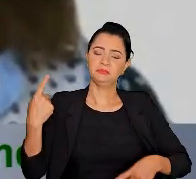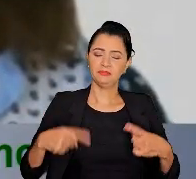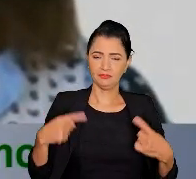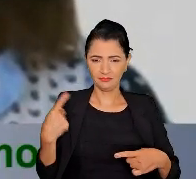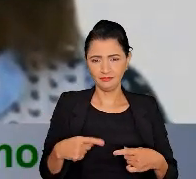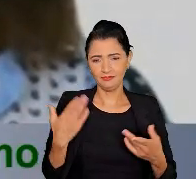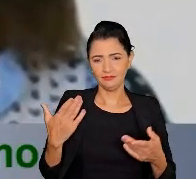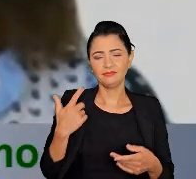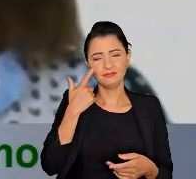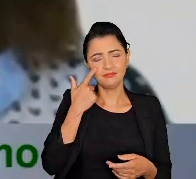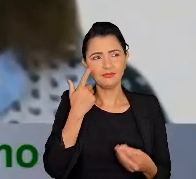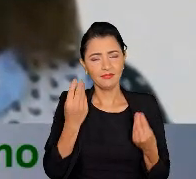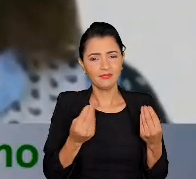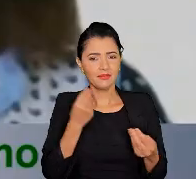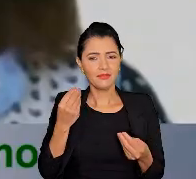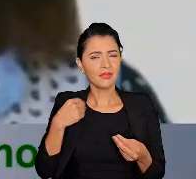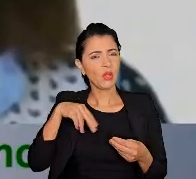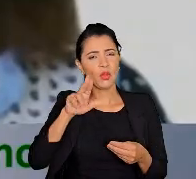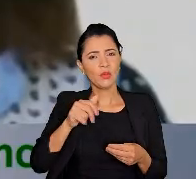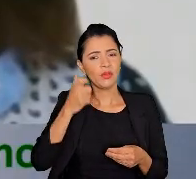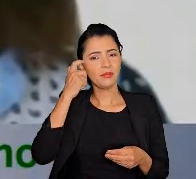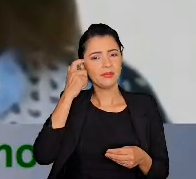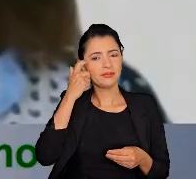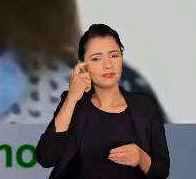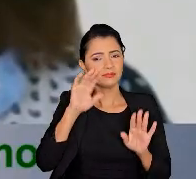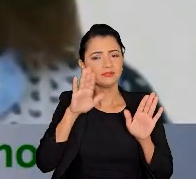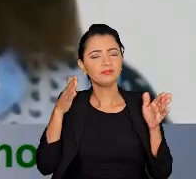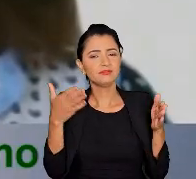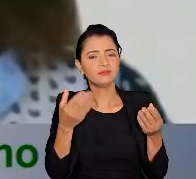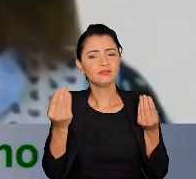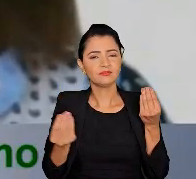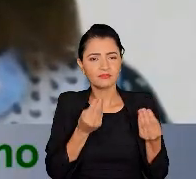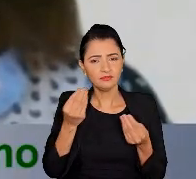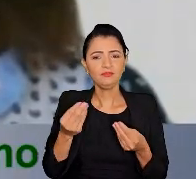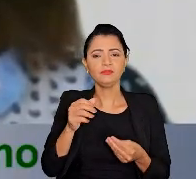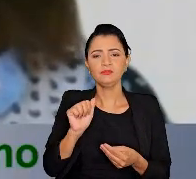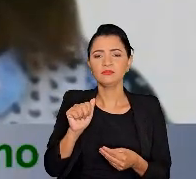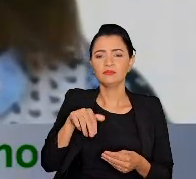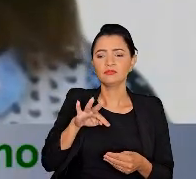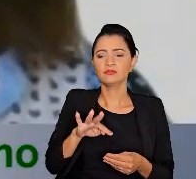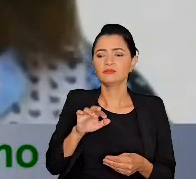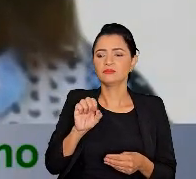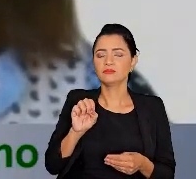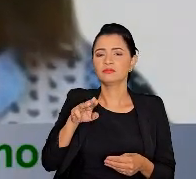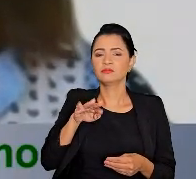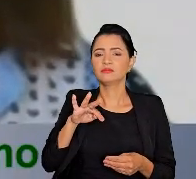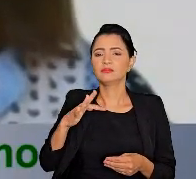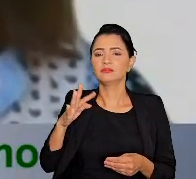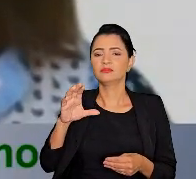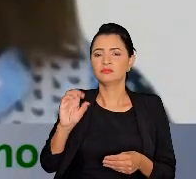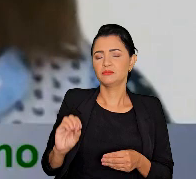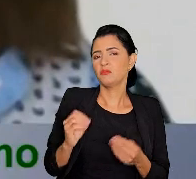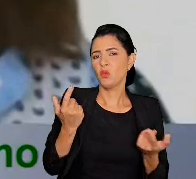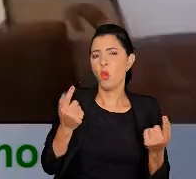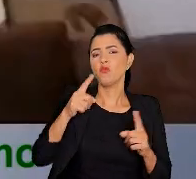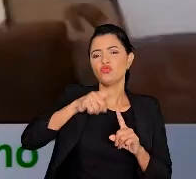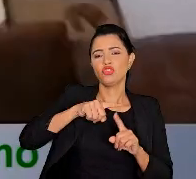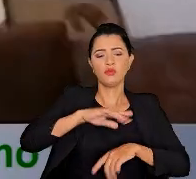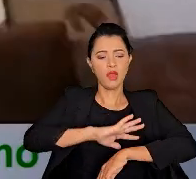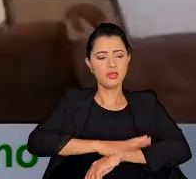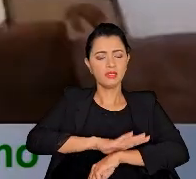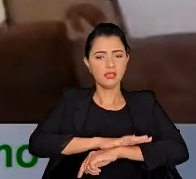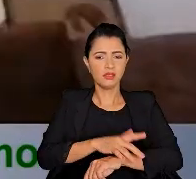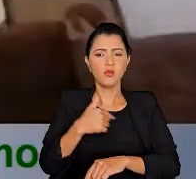Fernando, eu nunca tinha pensado no enfoque do antissemitismo como racismo. E como aplicadora